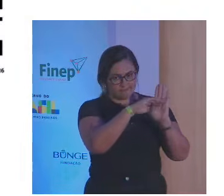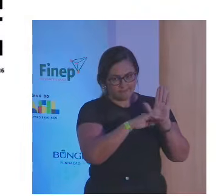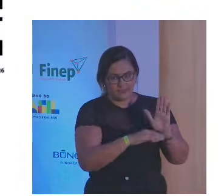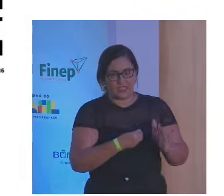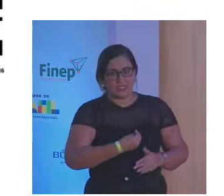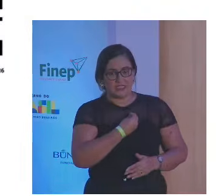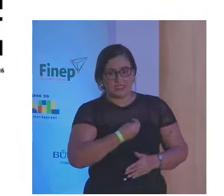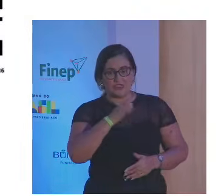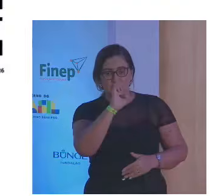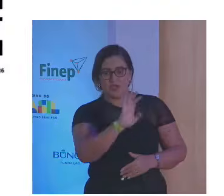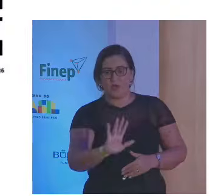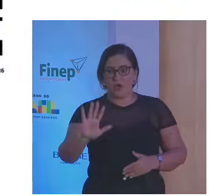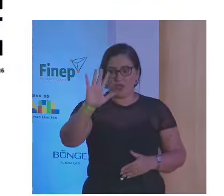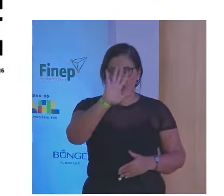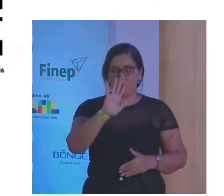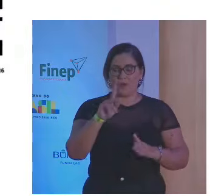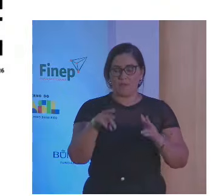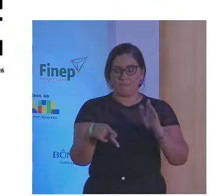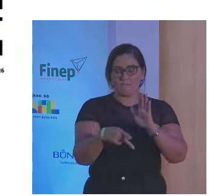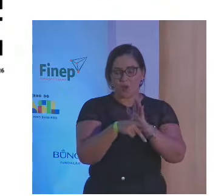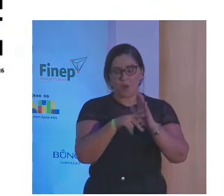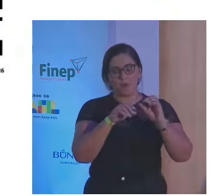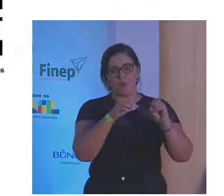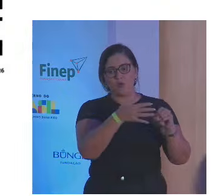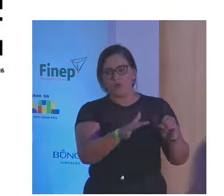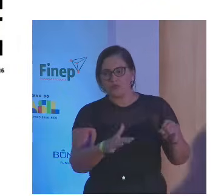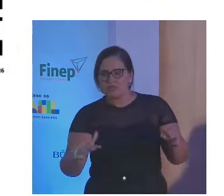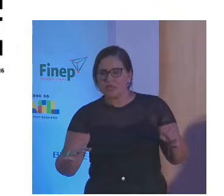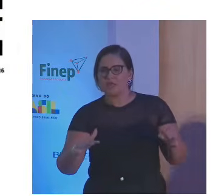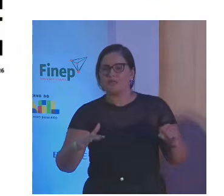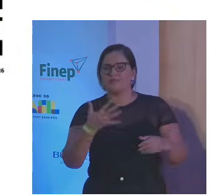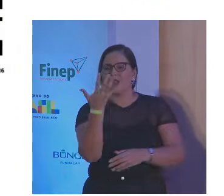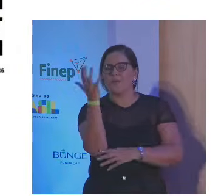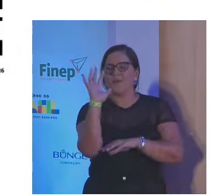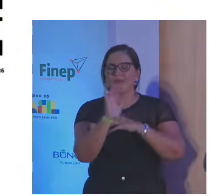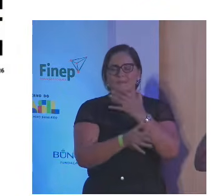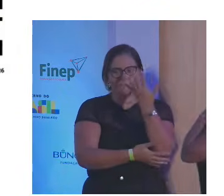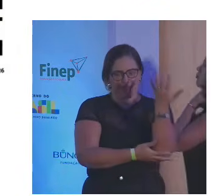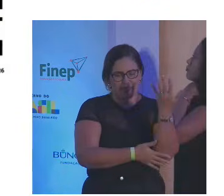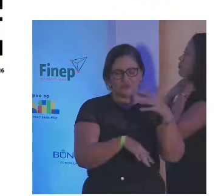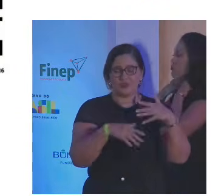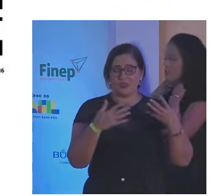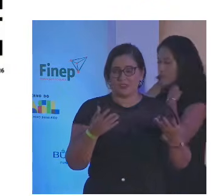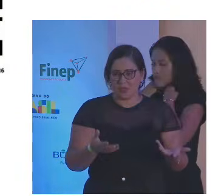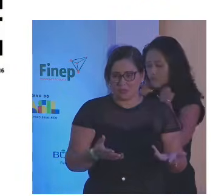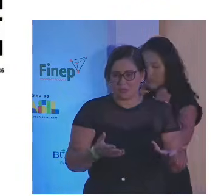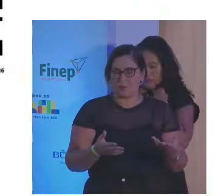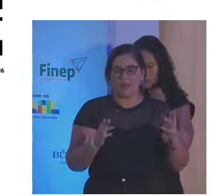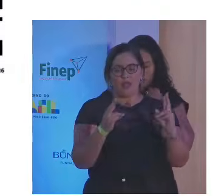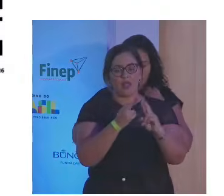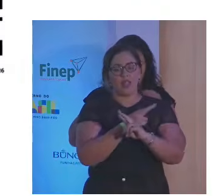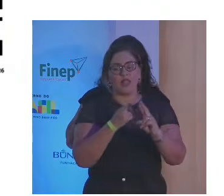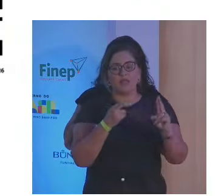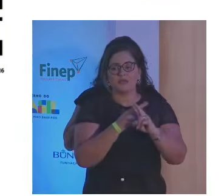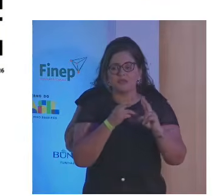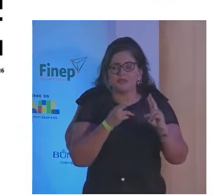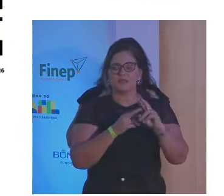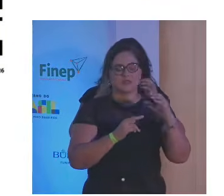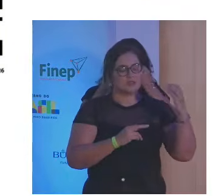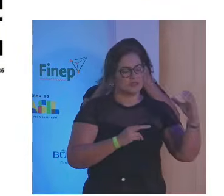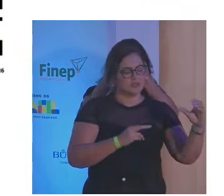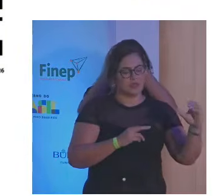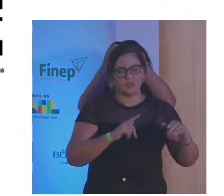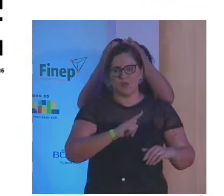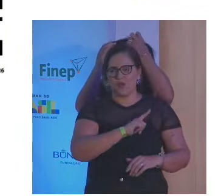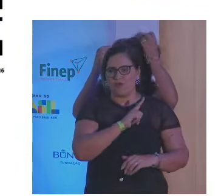na Europa sobre o oceano, para o meio ambiente. Então, a relação entre ciência